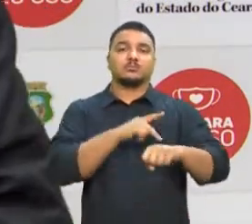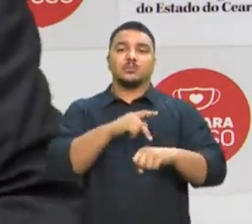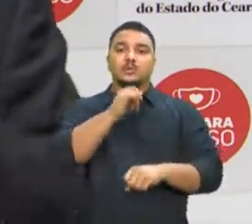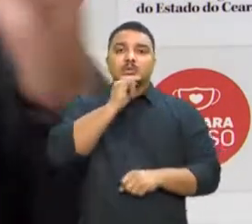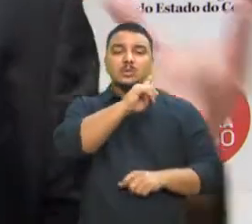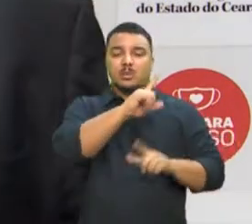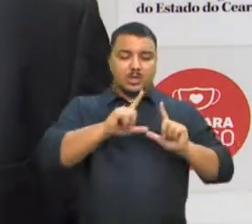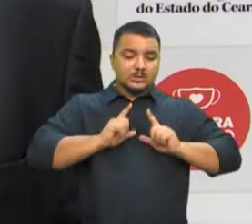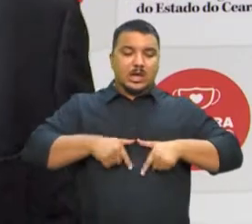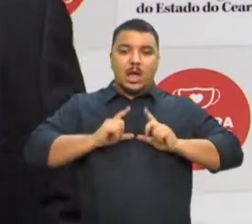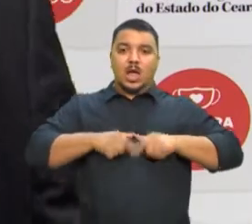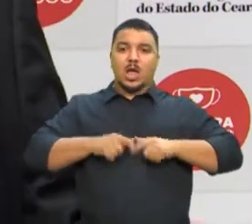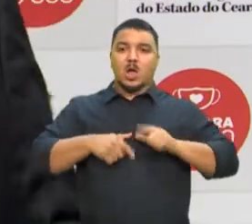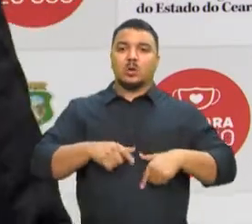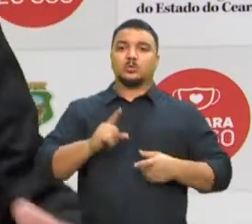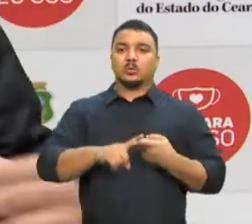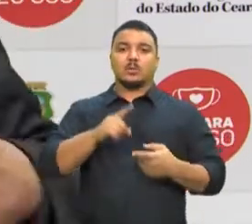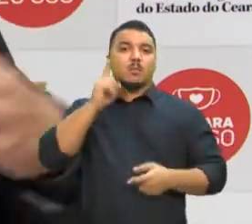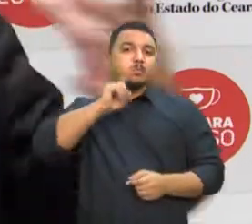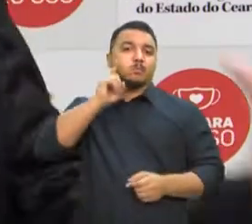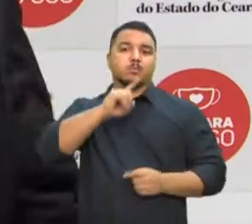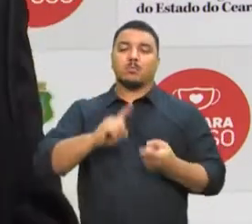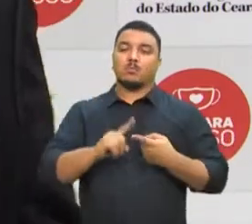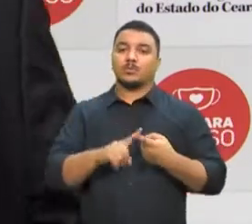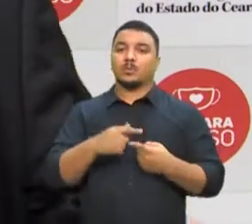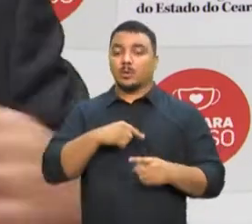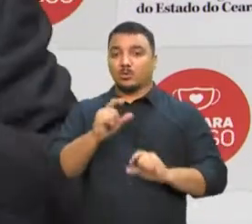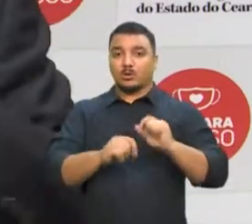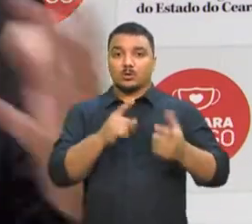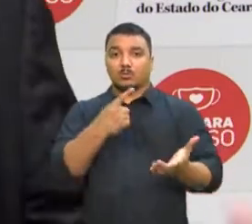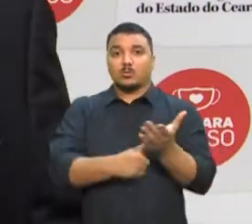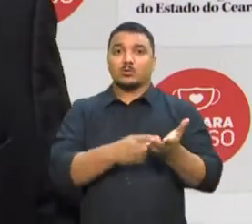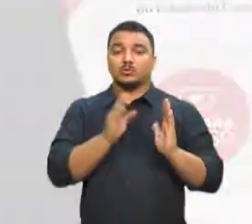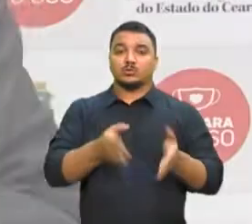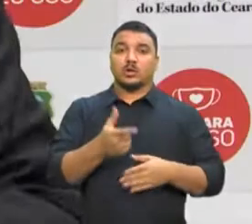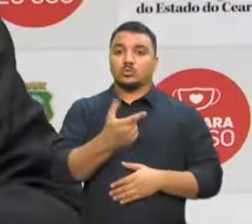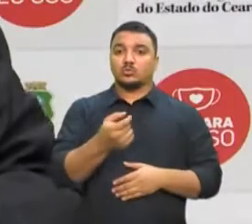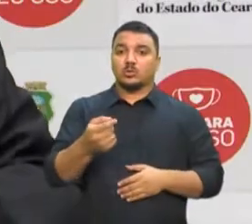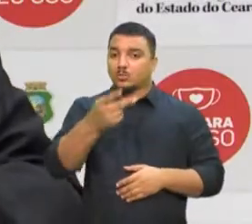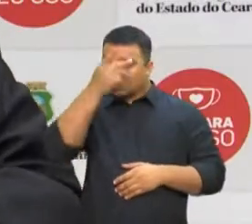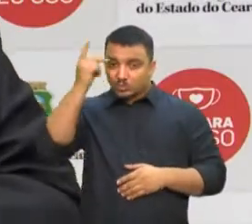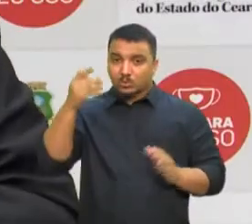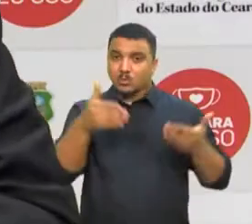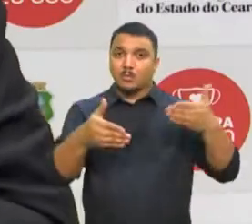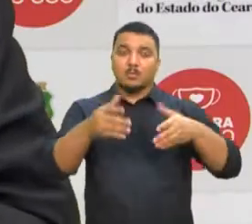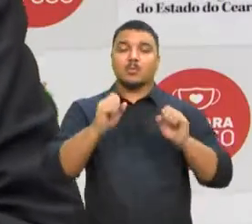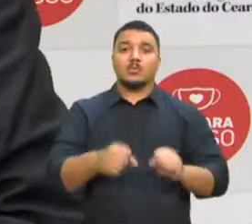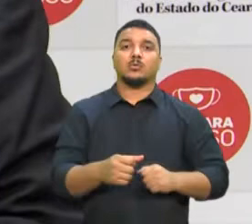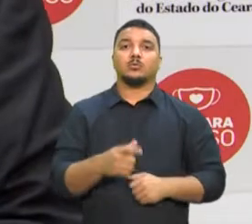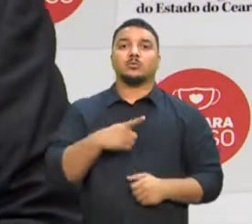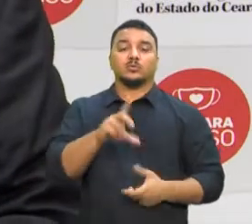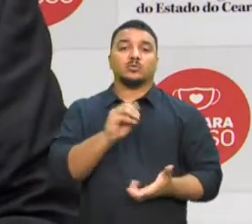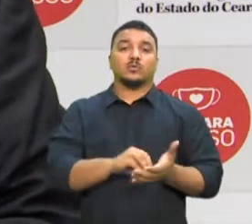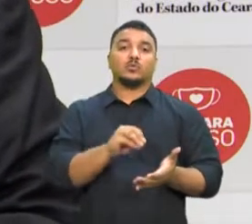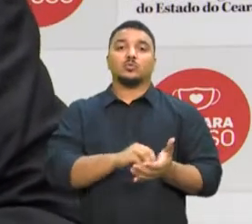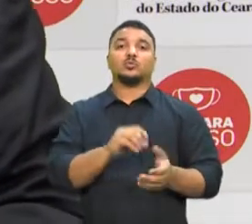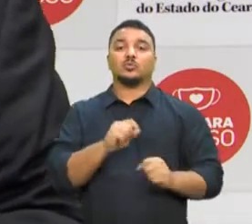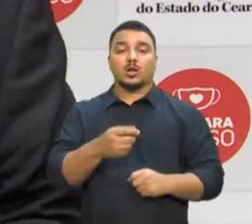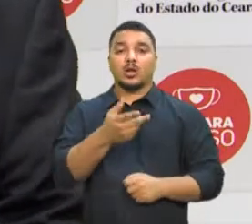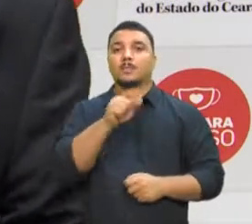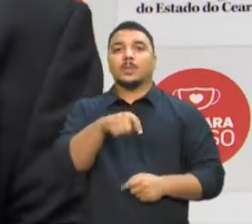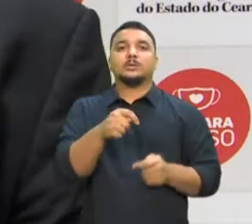países como o próprio Estados Unidos hoje, já estão marcando eventos com mais de 200 pessoas. Eu acho que faltou